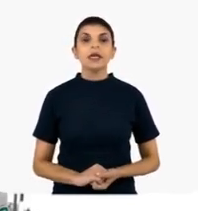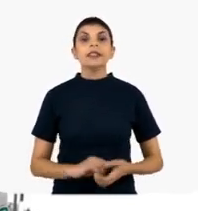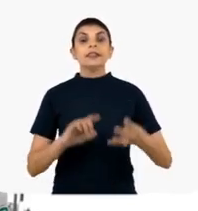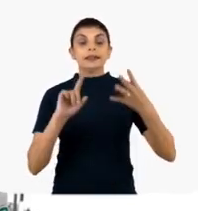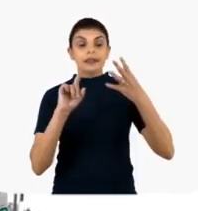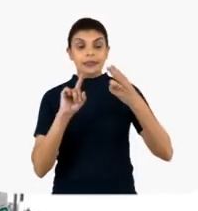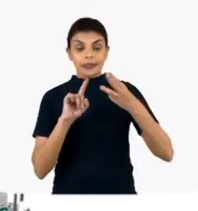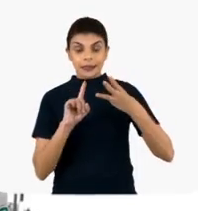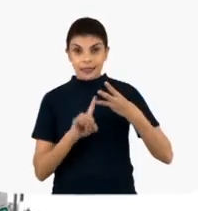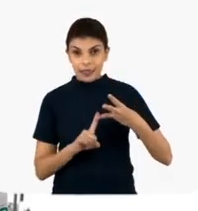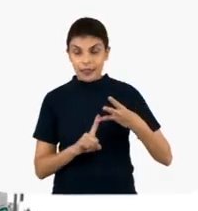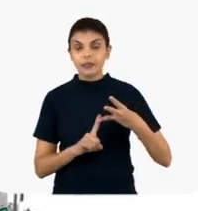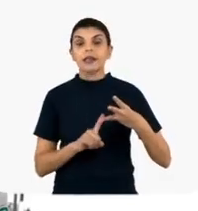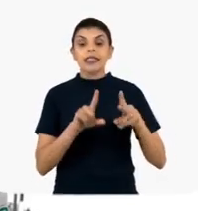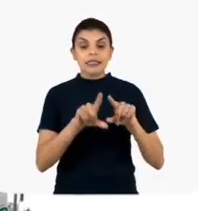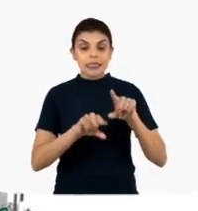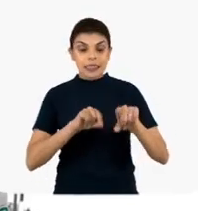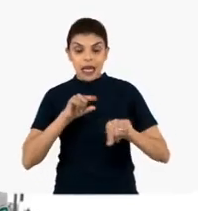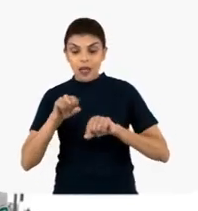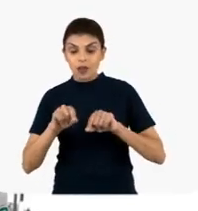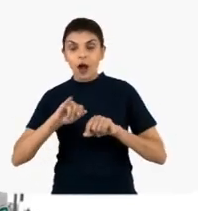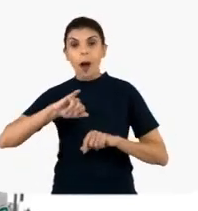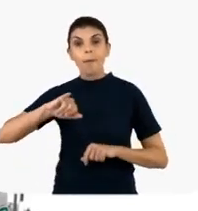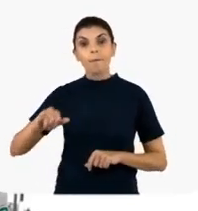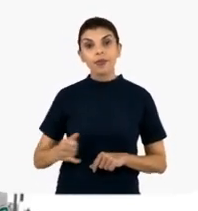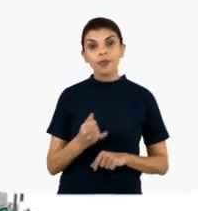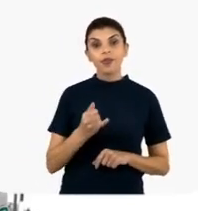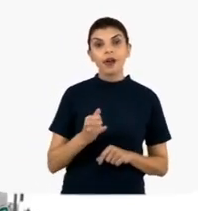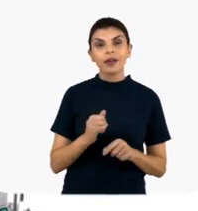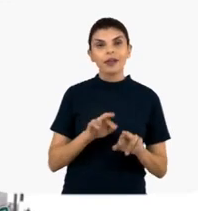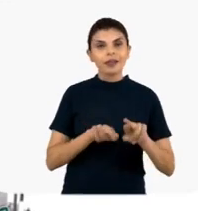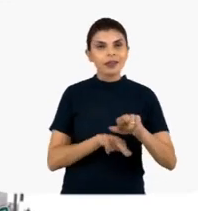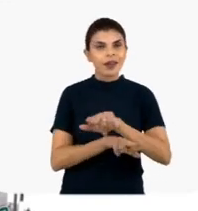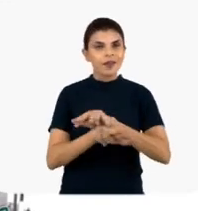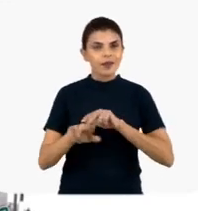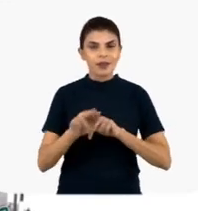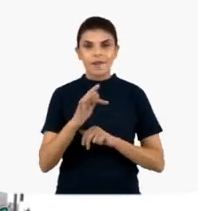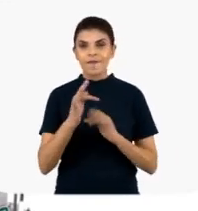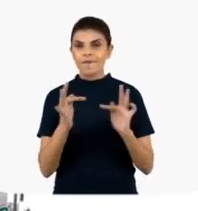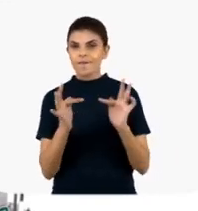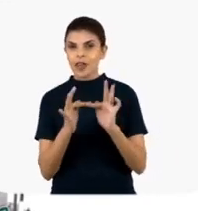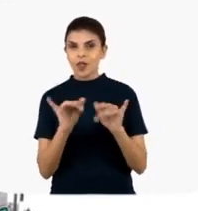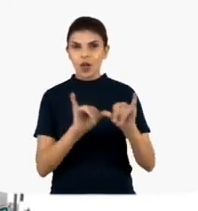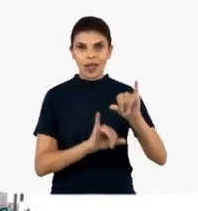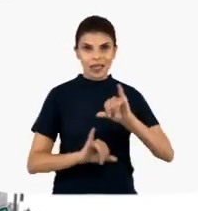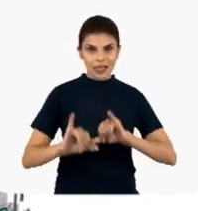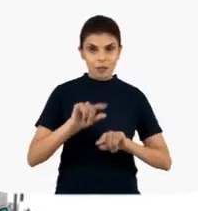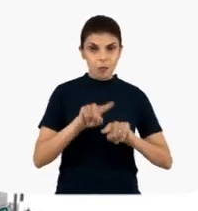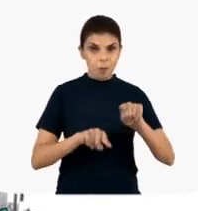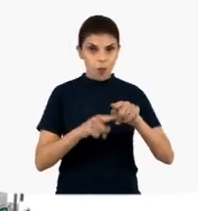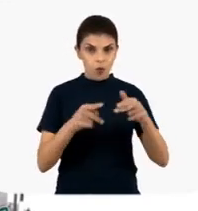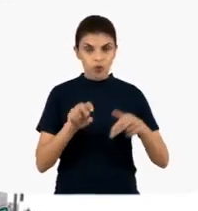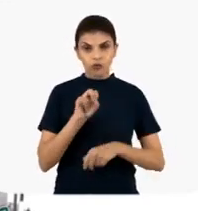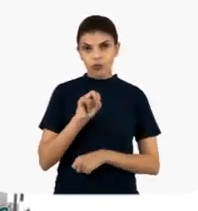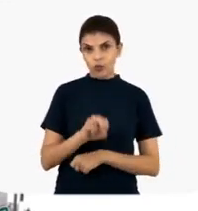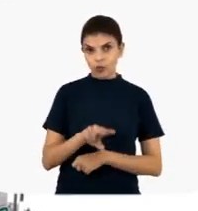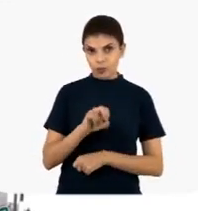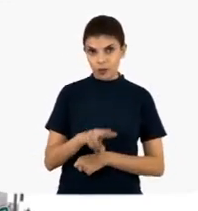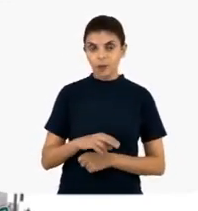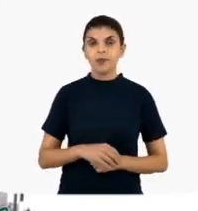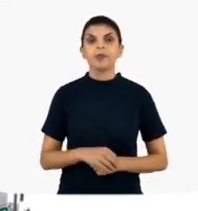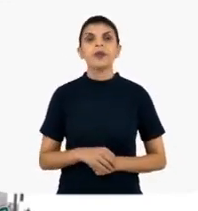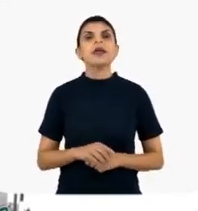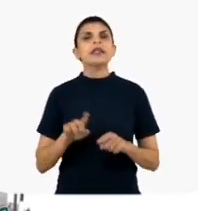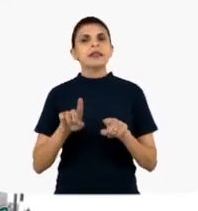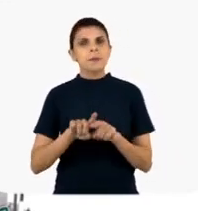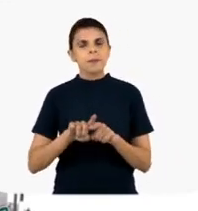Precisamos selecionar um processo que aproveite ao máximo as diferenças entre as propriedades físico-químicas do produto de contaminantes.